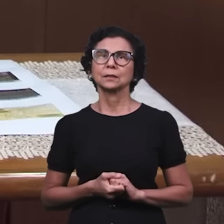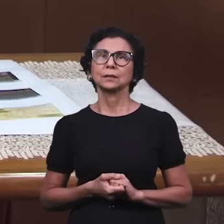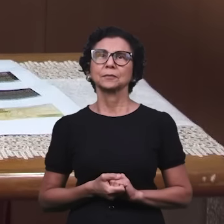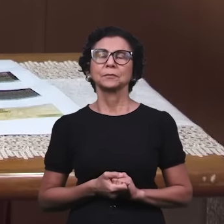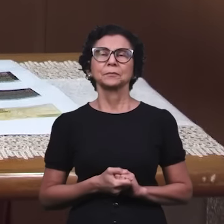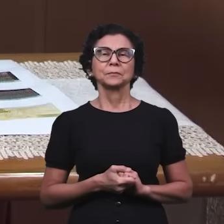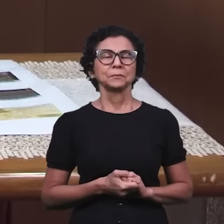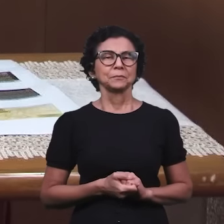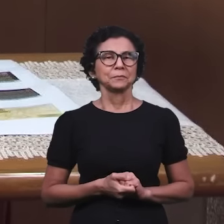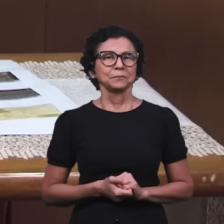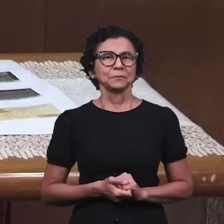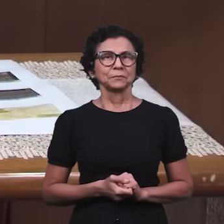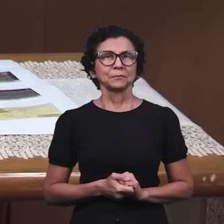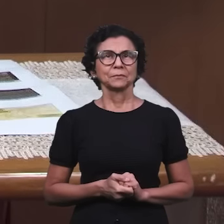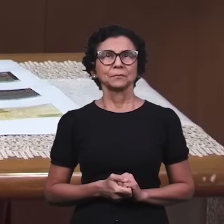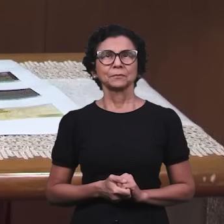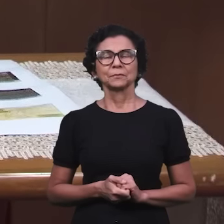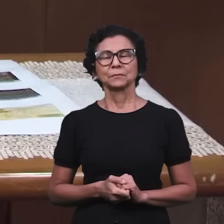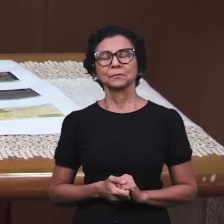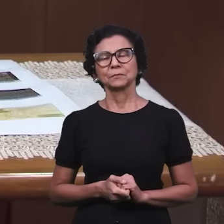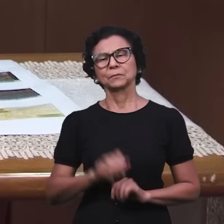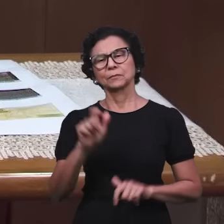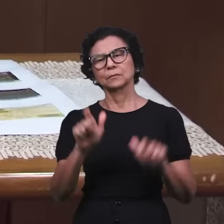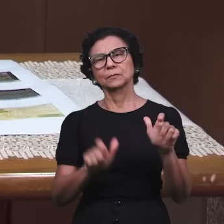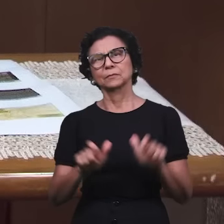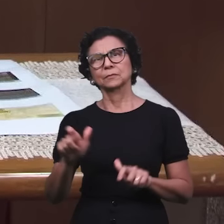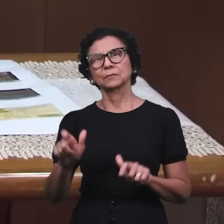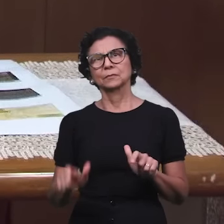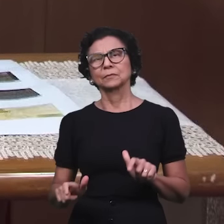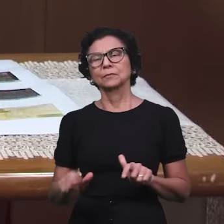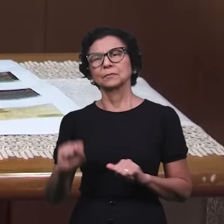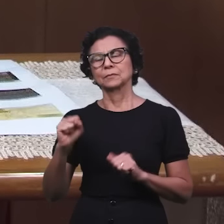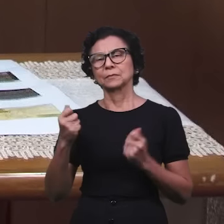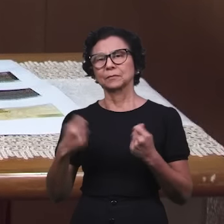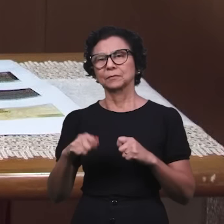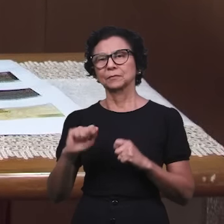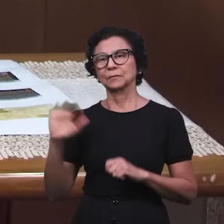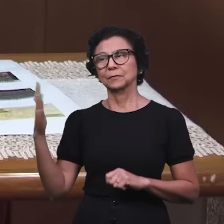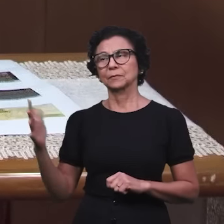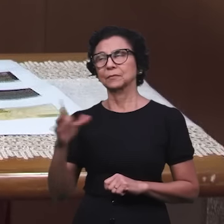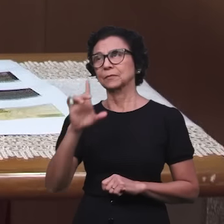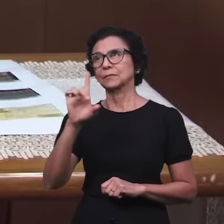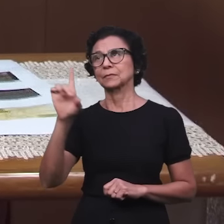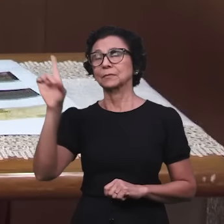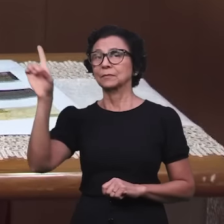corresponde a Siquém, que deveríamos adorar a Deus. Ele diz,